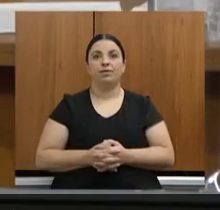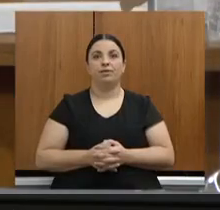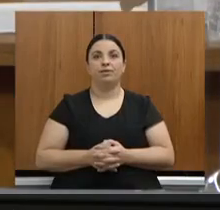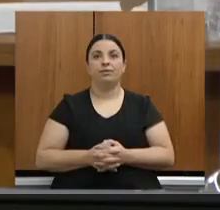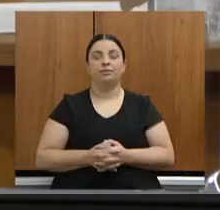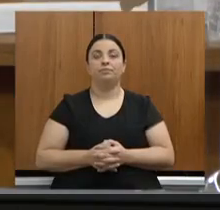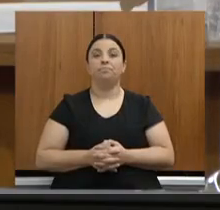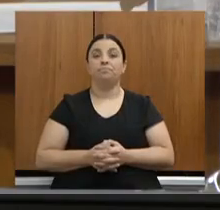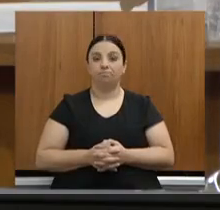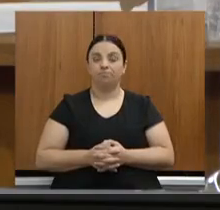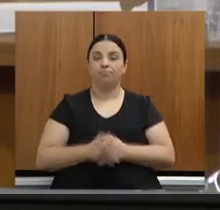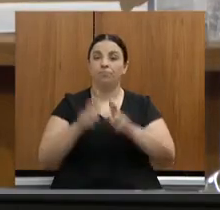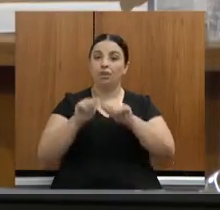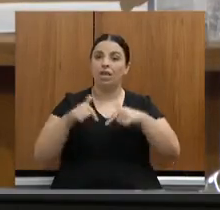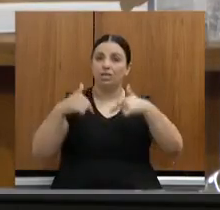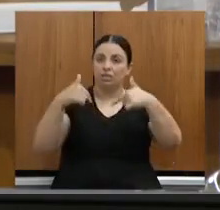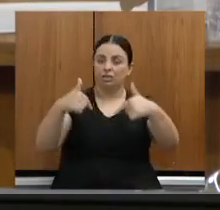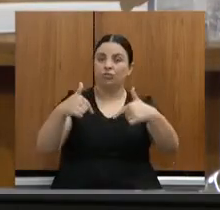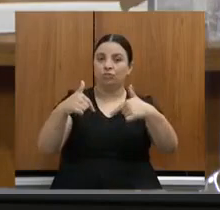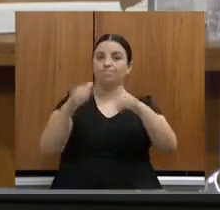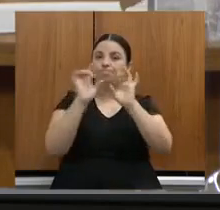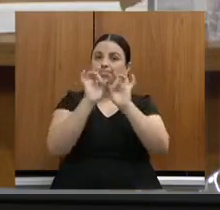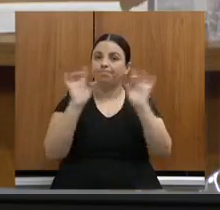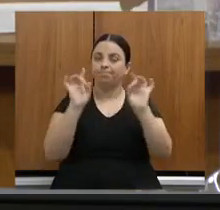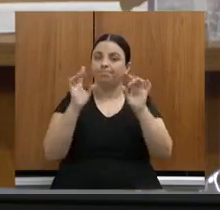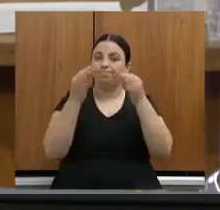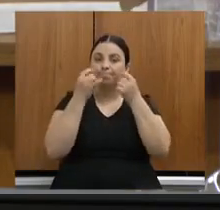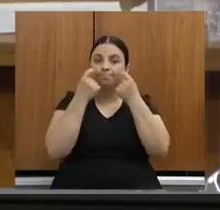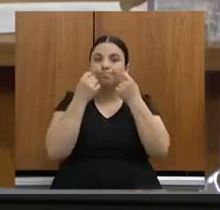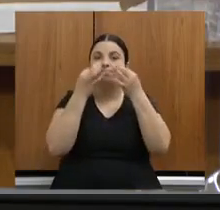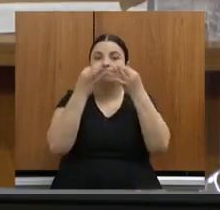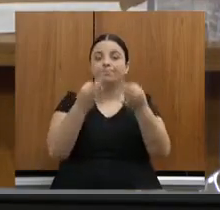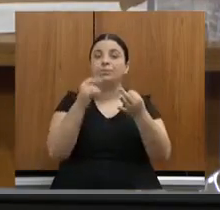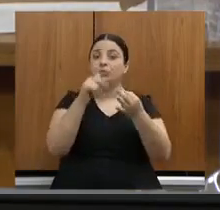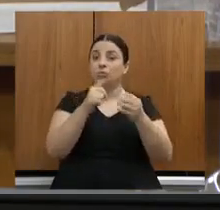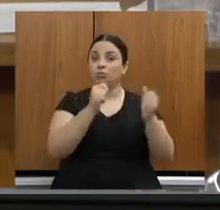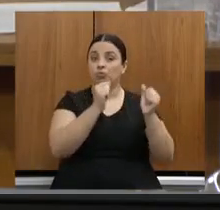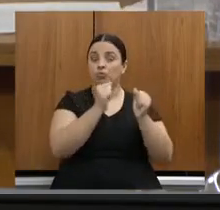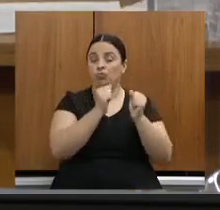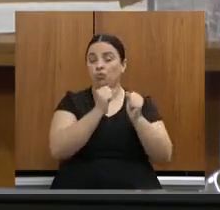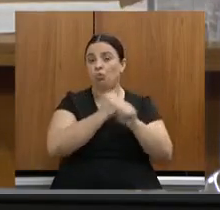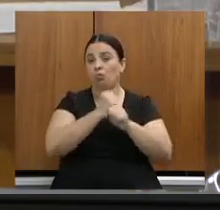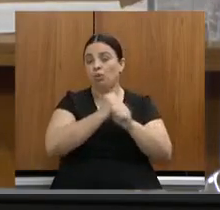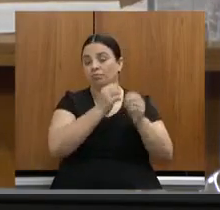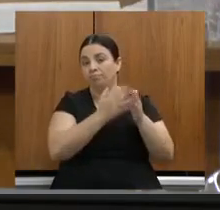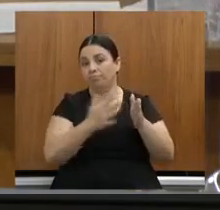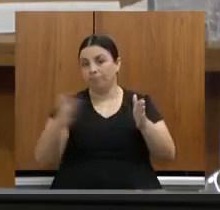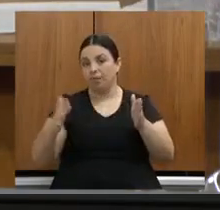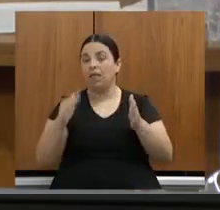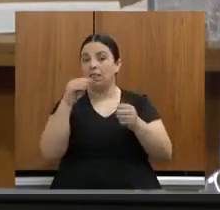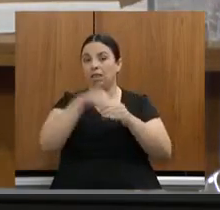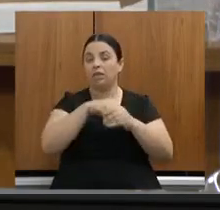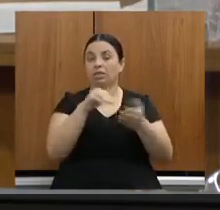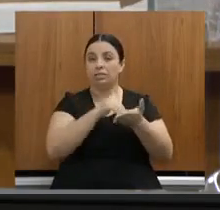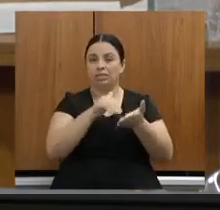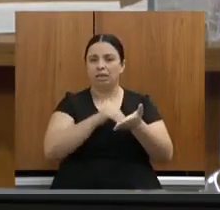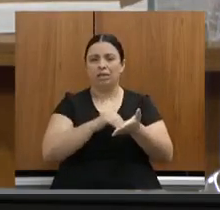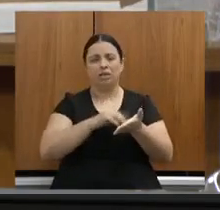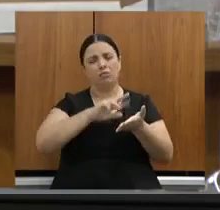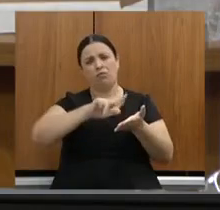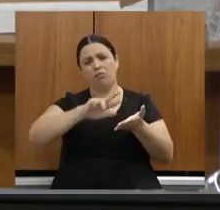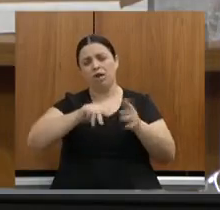eu tava ações de destaque ao longo do ano da secretaria como as ações são muitas as nossas a nossa setor